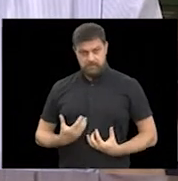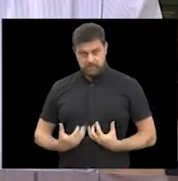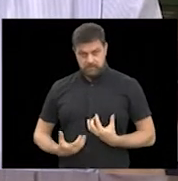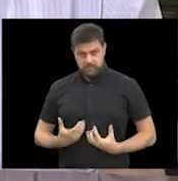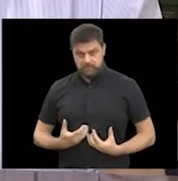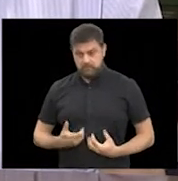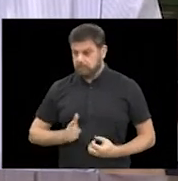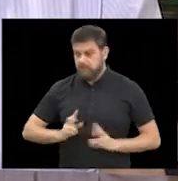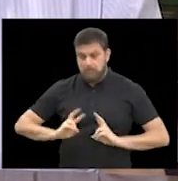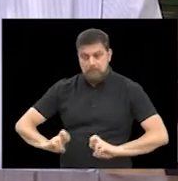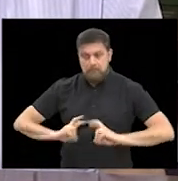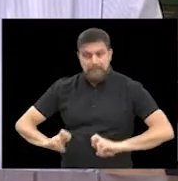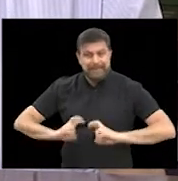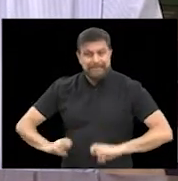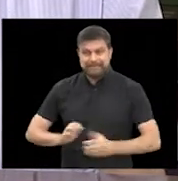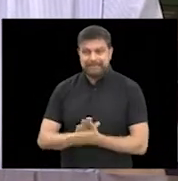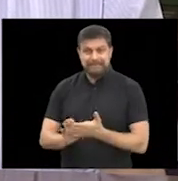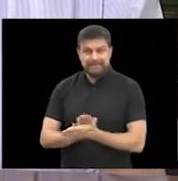sem sintomas nenhum.